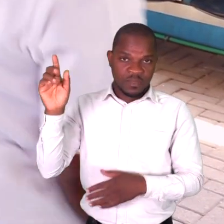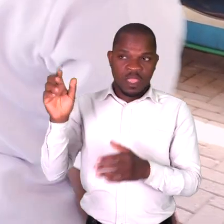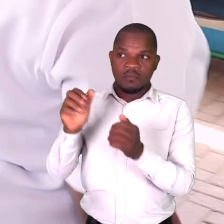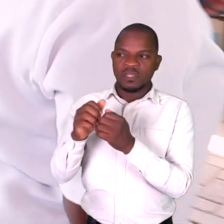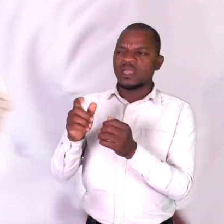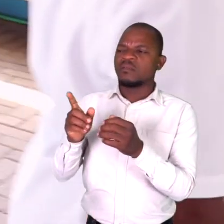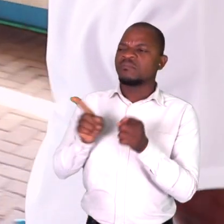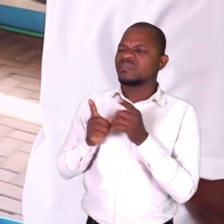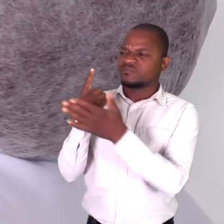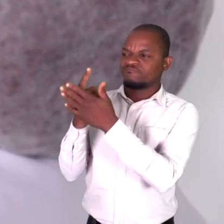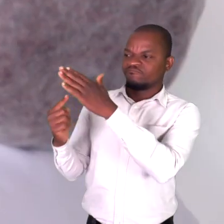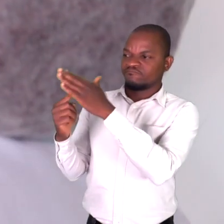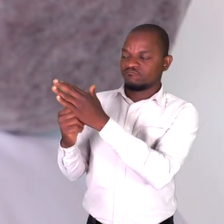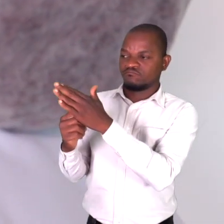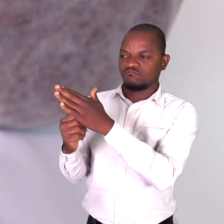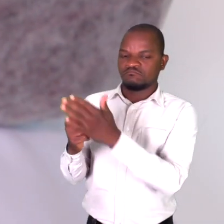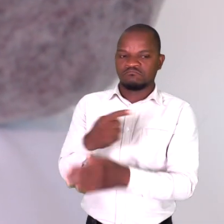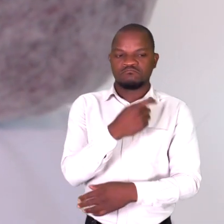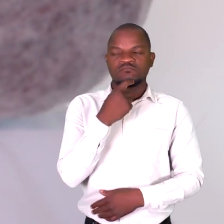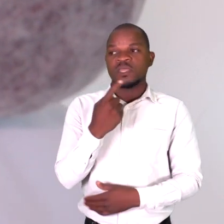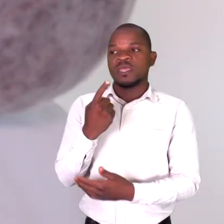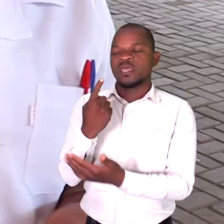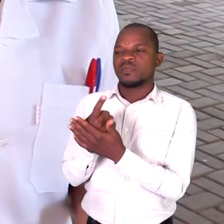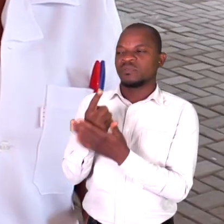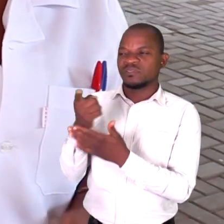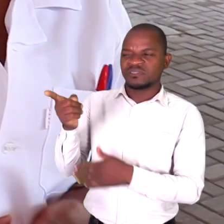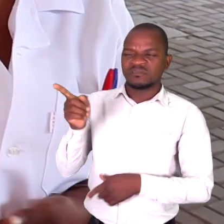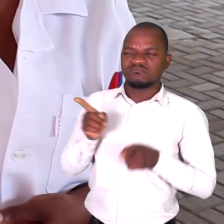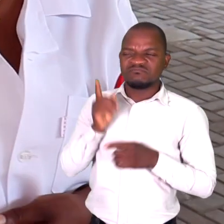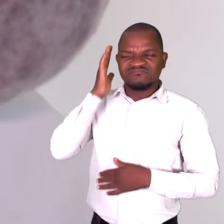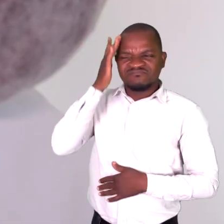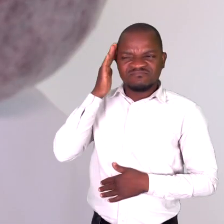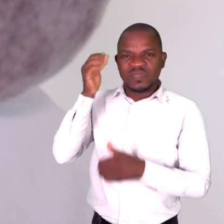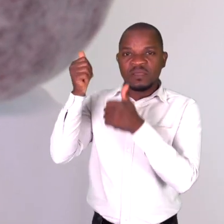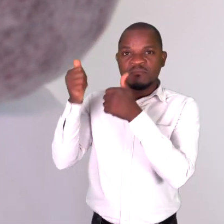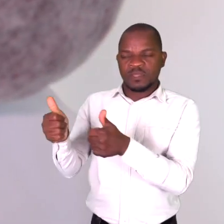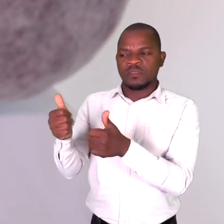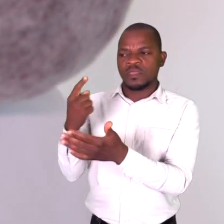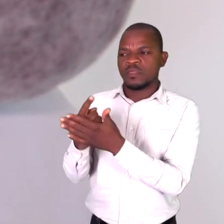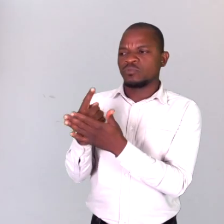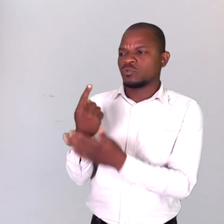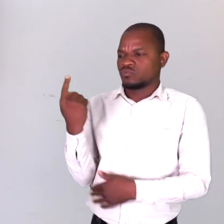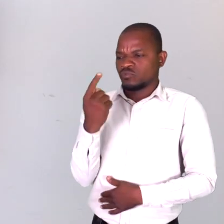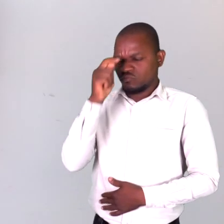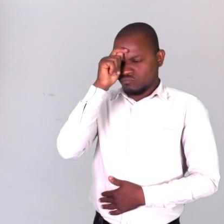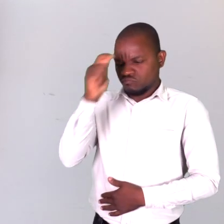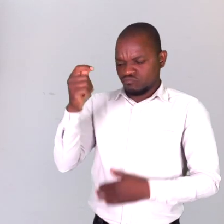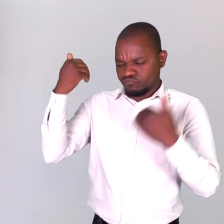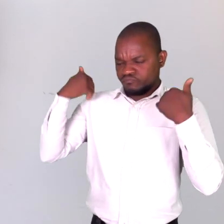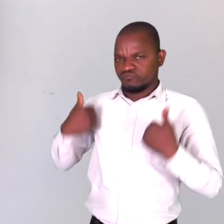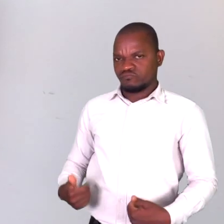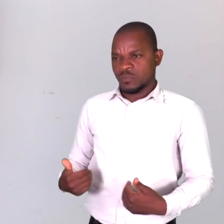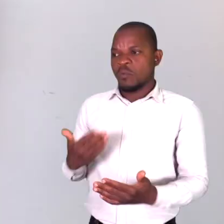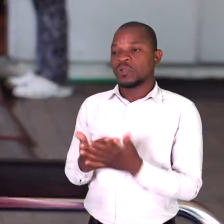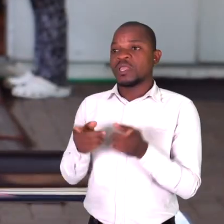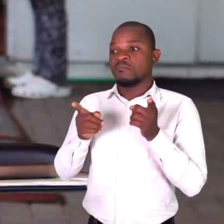Essa aí deve pensar muito bem sobre as verdades que lhe disse! Verdades? E que verdades? Que ela tem que se respeitar, enfermeira Thalia! Onde é que